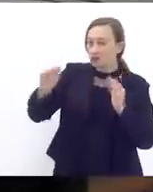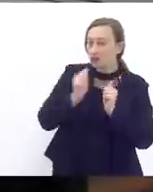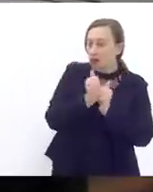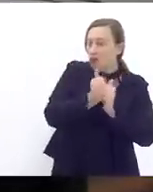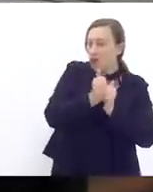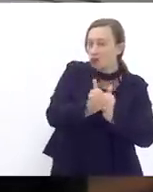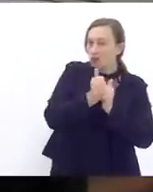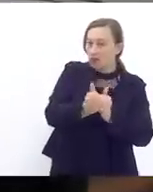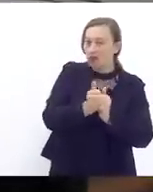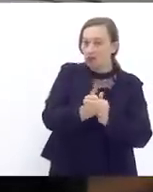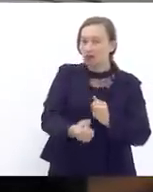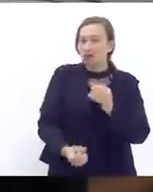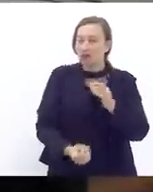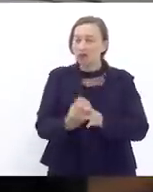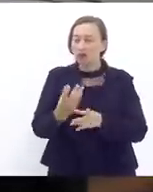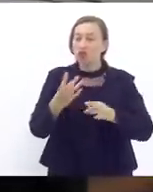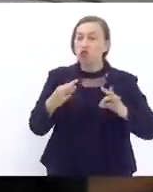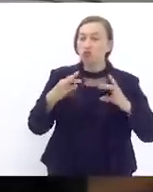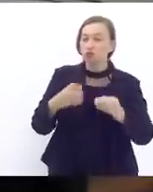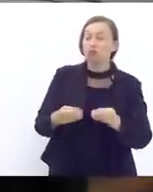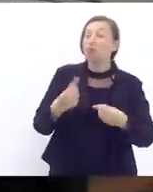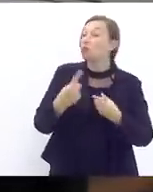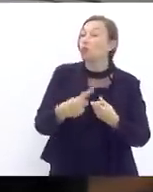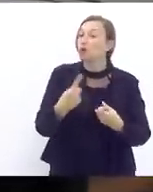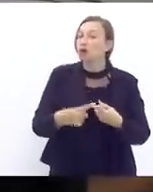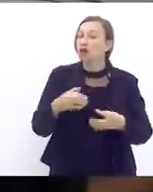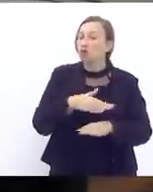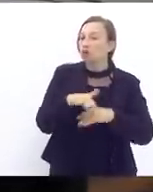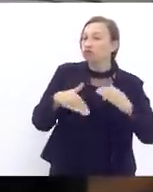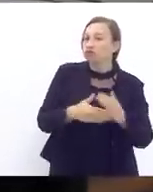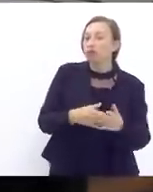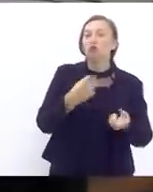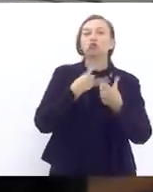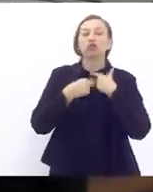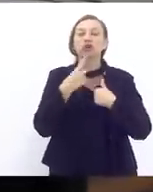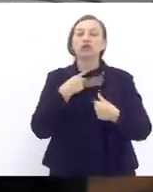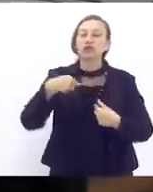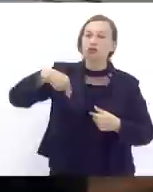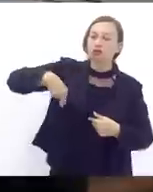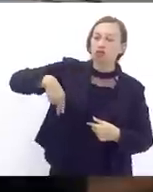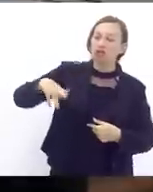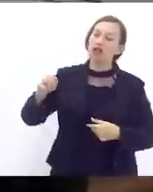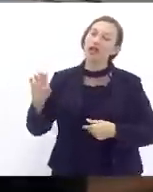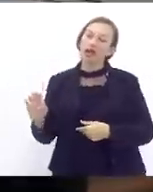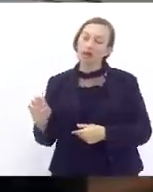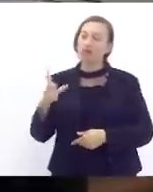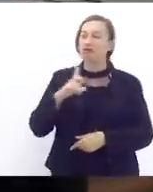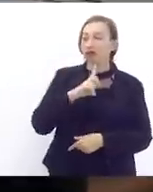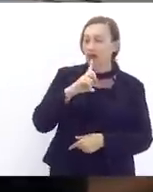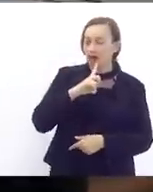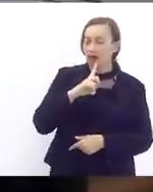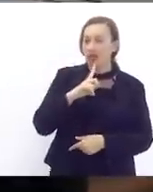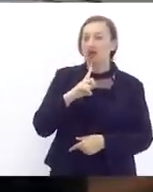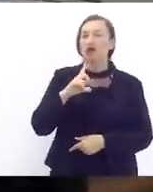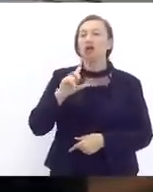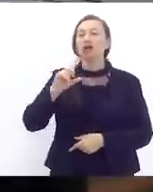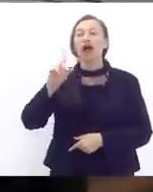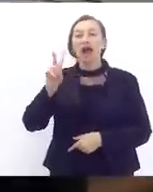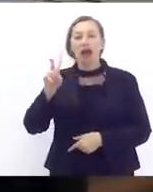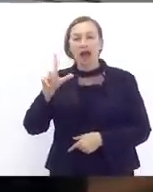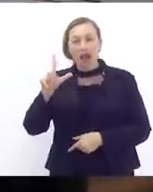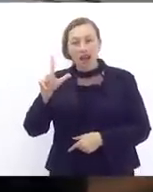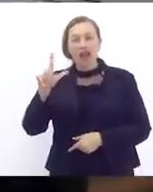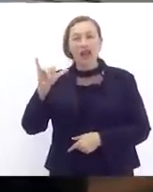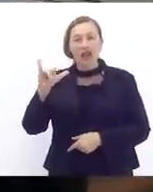implantação disso porque com todo a boa vontade que o Guilherme teve conosco está tendo a líder também